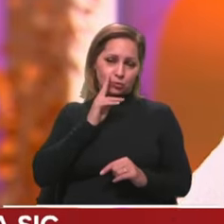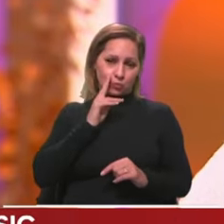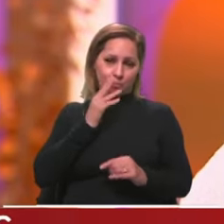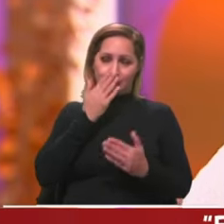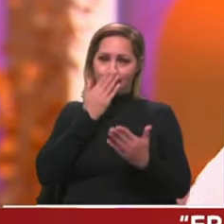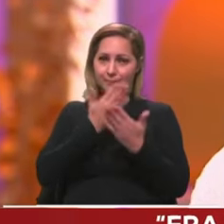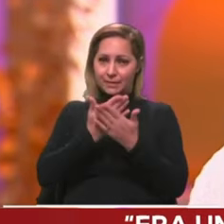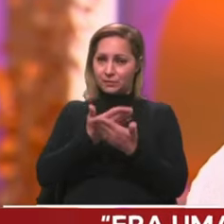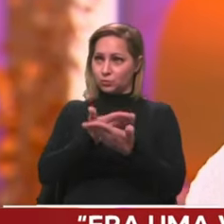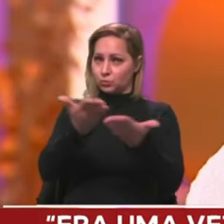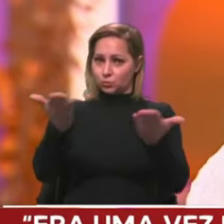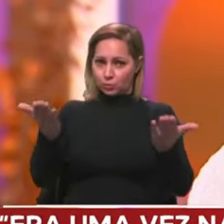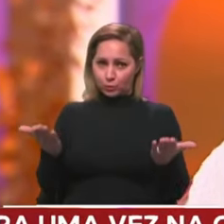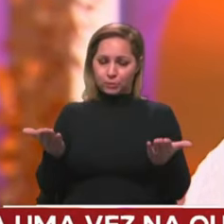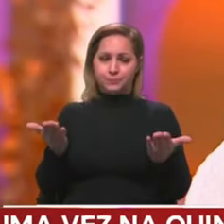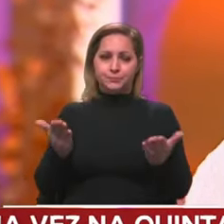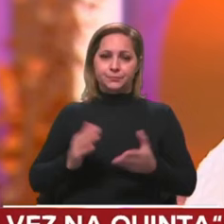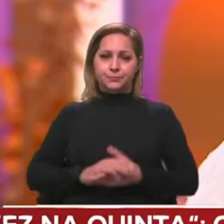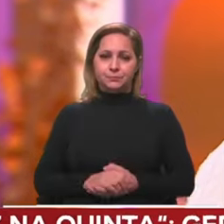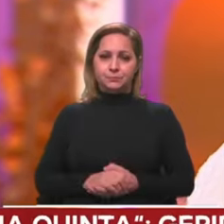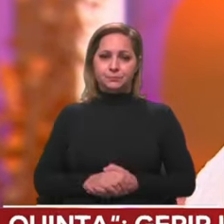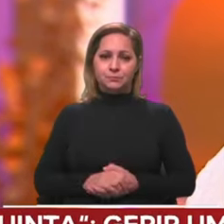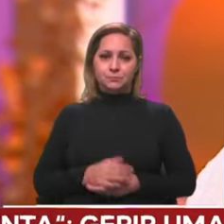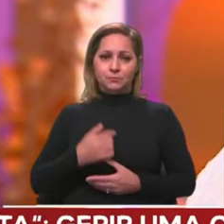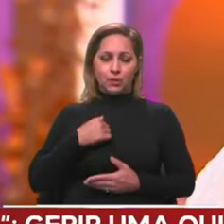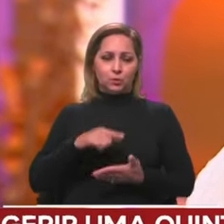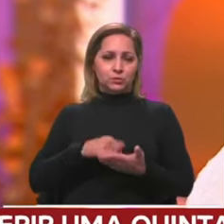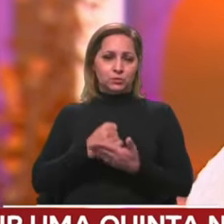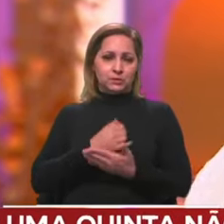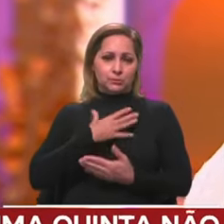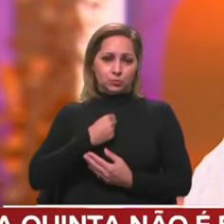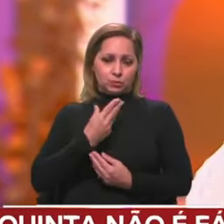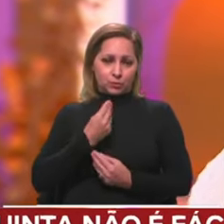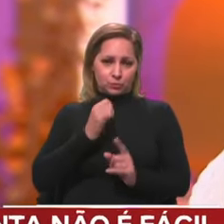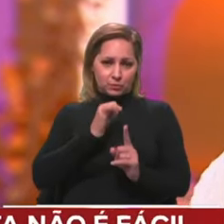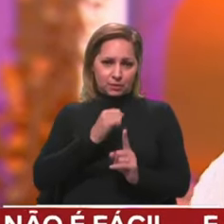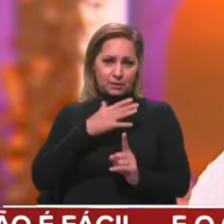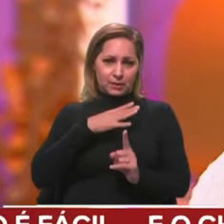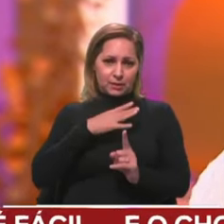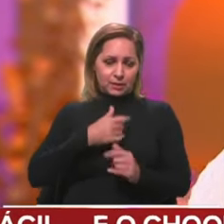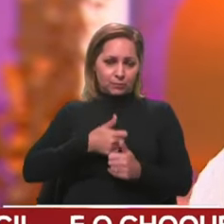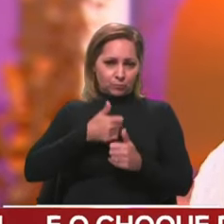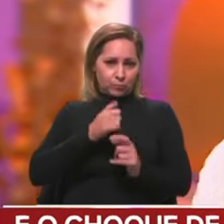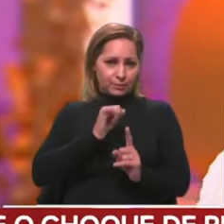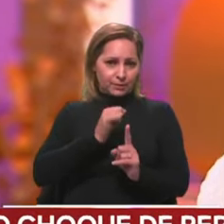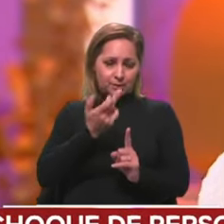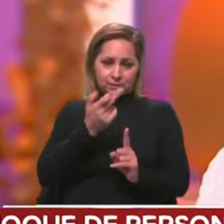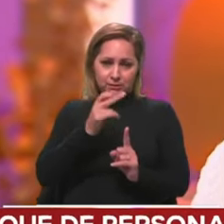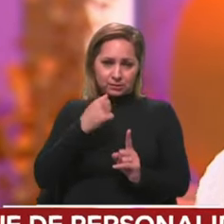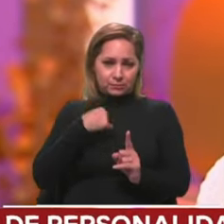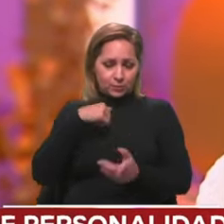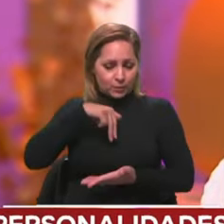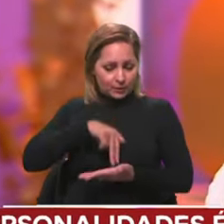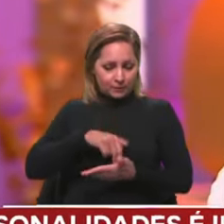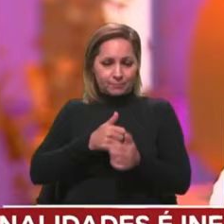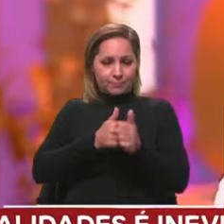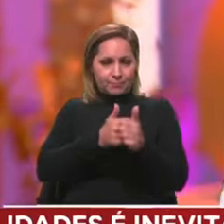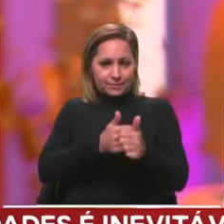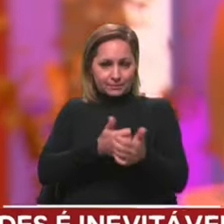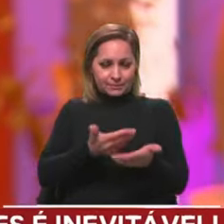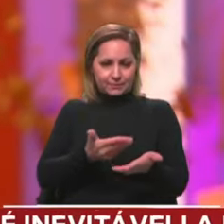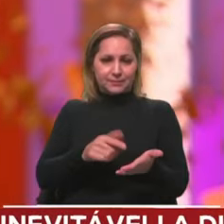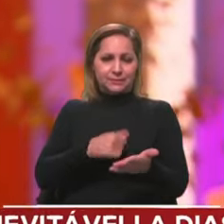todos os portugueses que que sempre gostei muito de ti e que desejo tudo bom na vida sempre sempre e estarei cá sempre para ti